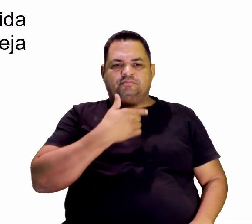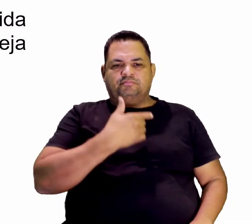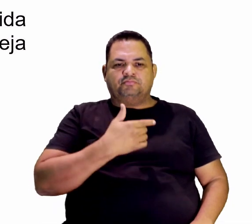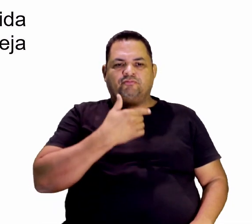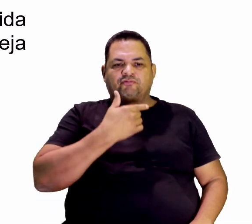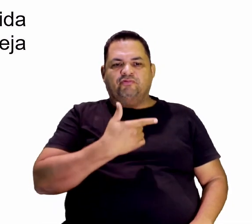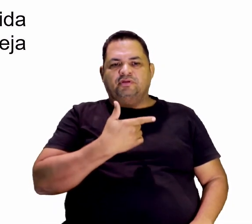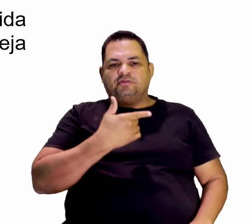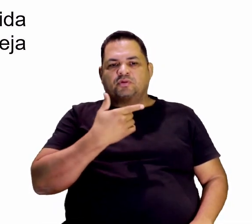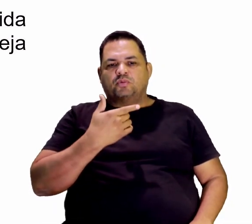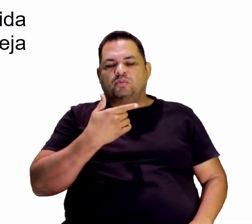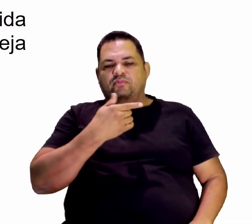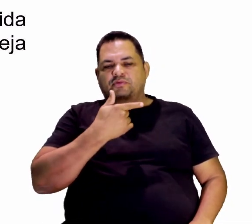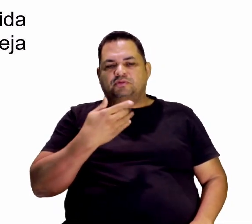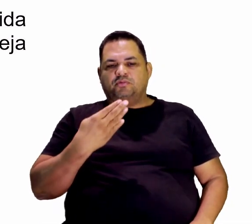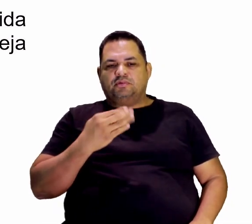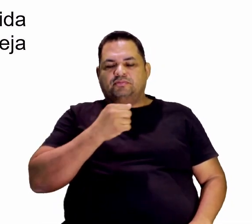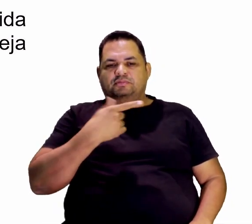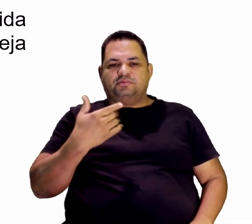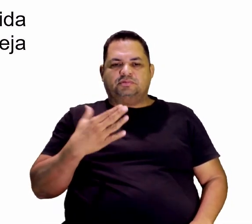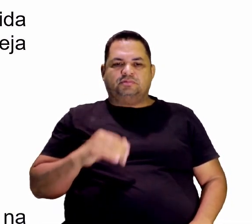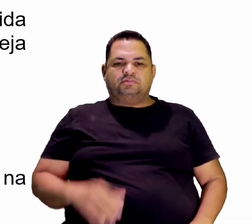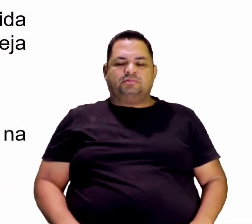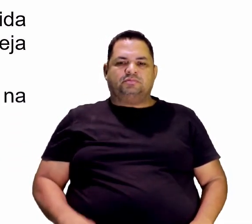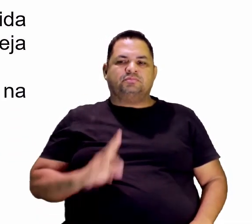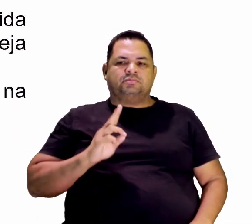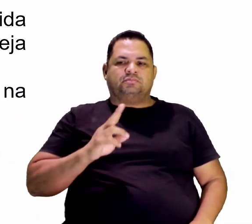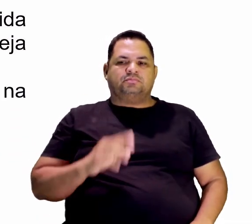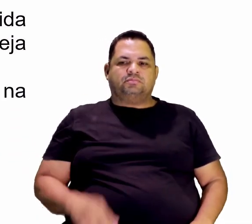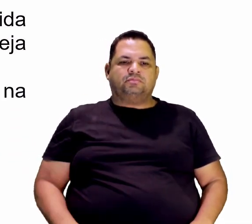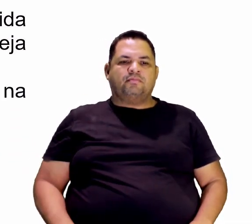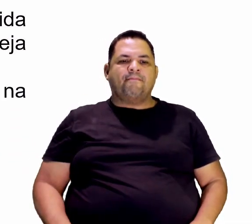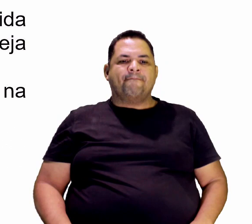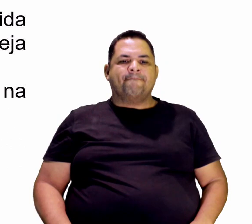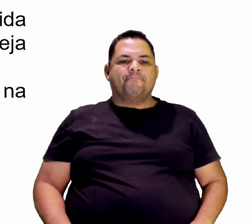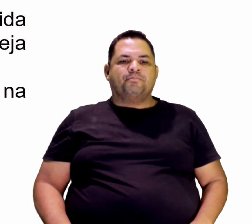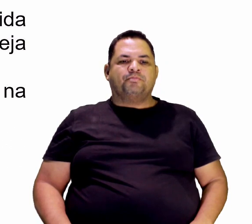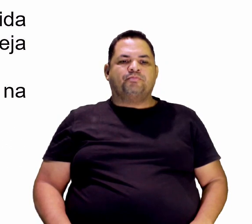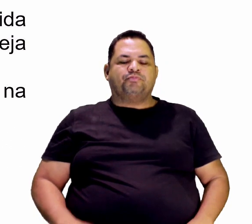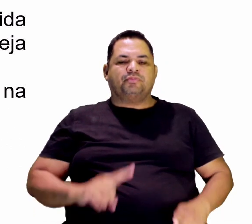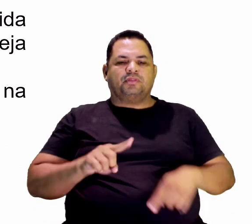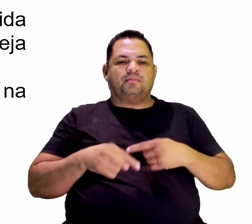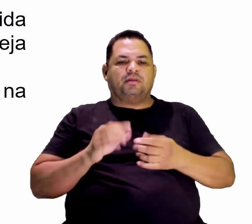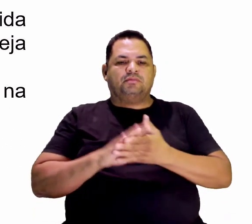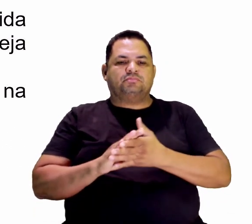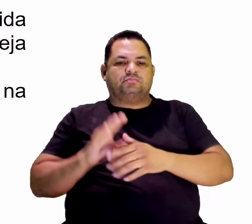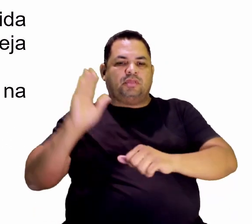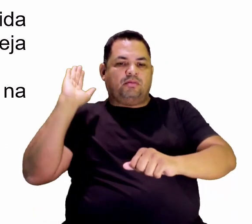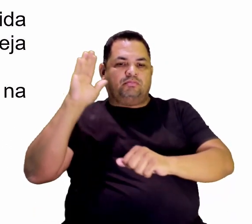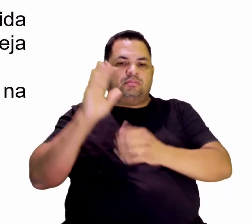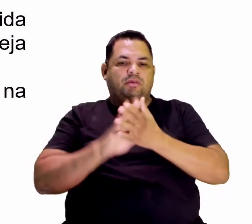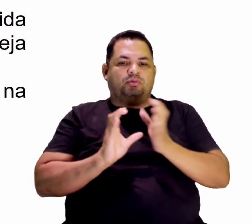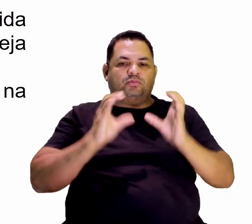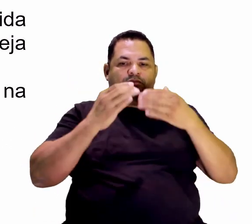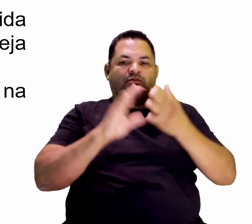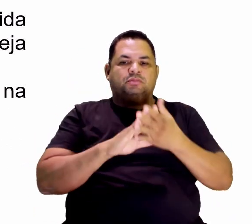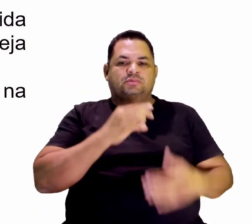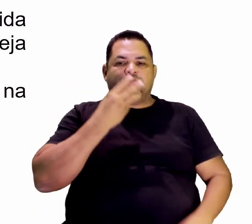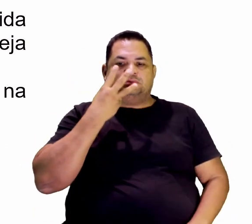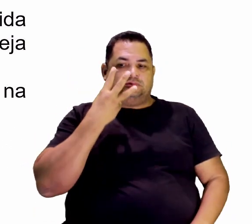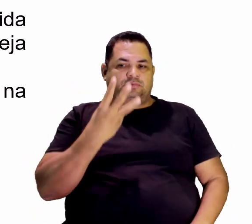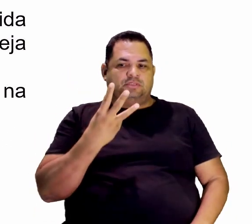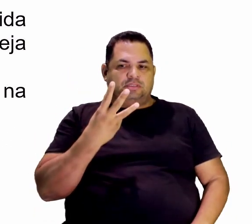Cada set tem no máximo 25 pontos, com uma diferença mínima de 2 pontos. Em caso de empate, o set final